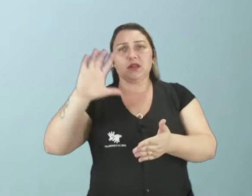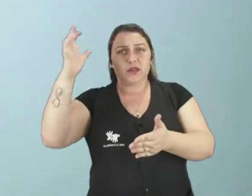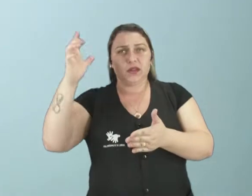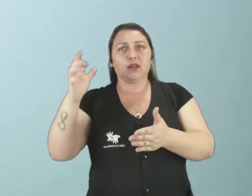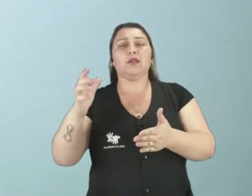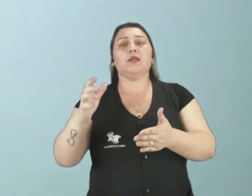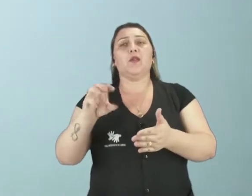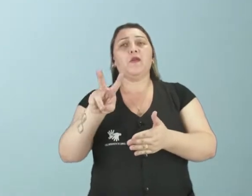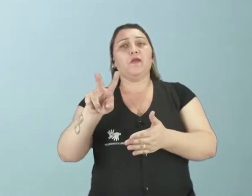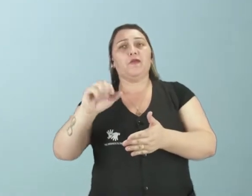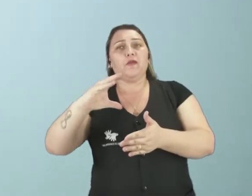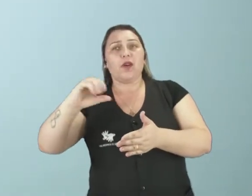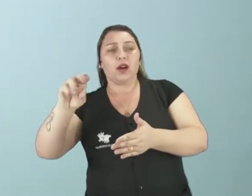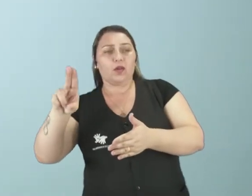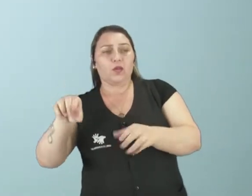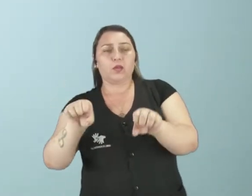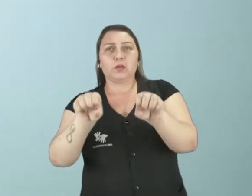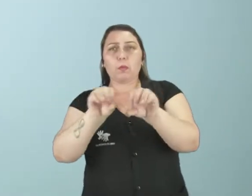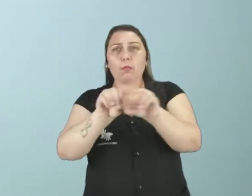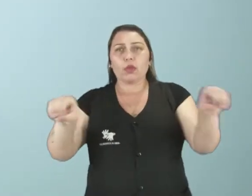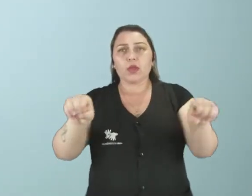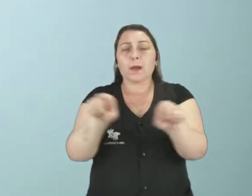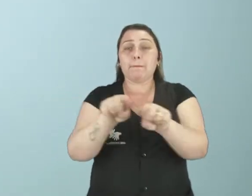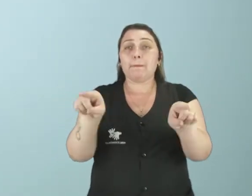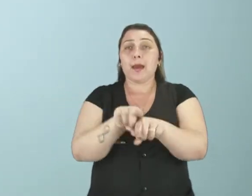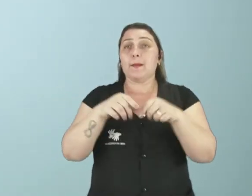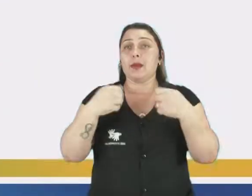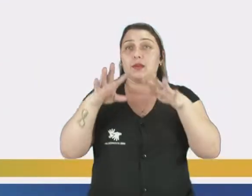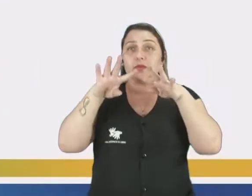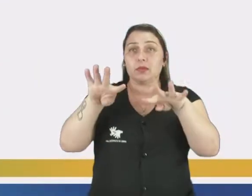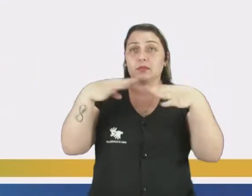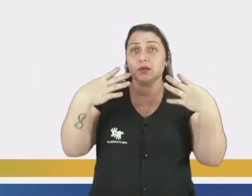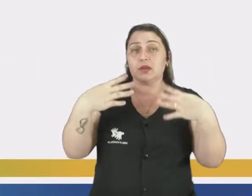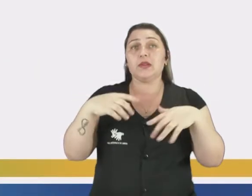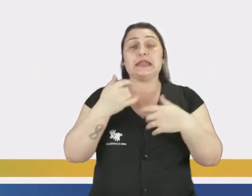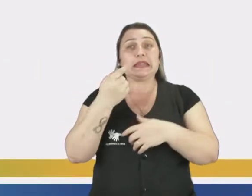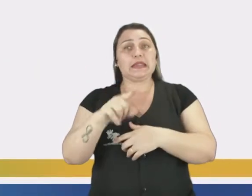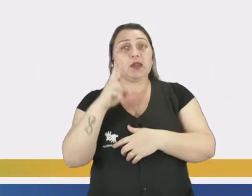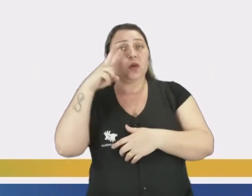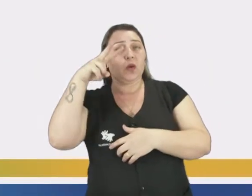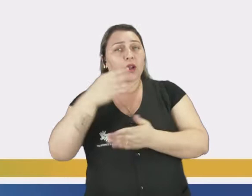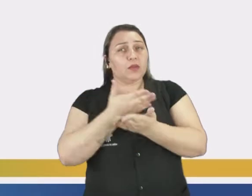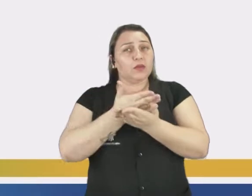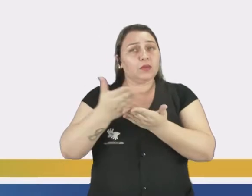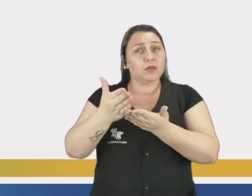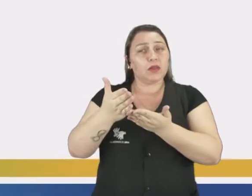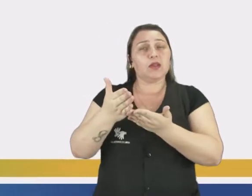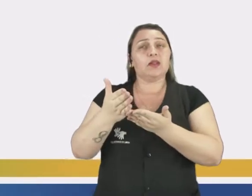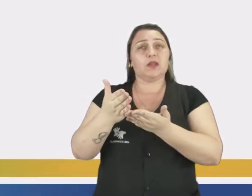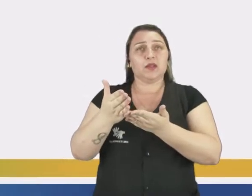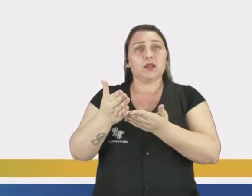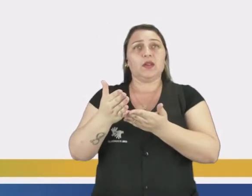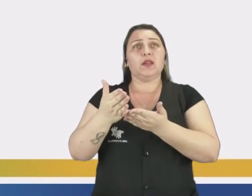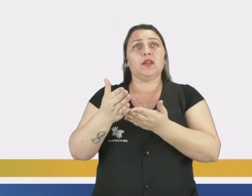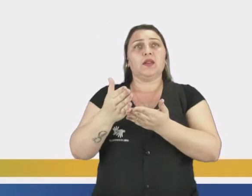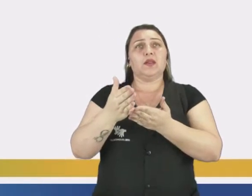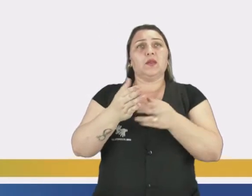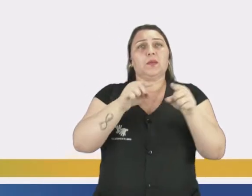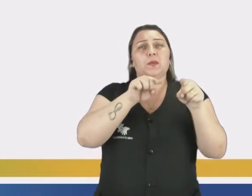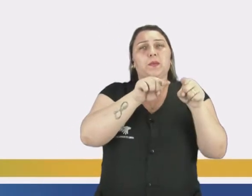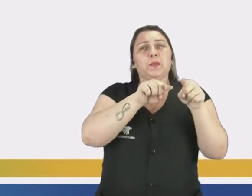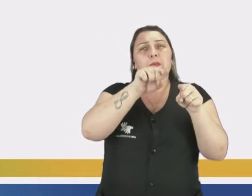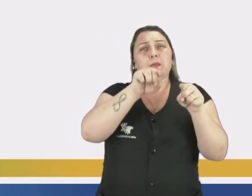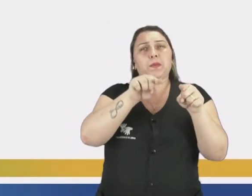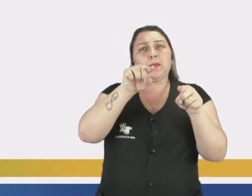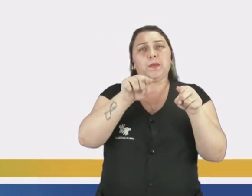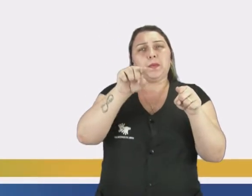vácuo. Agora, o que eu necessito que você preste atenção é que se a gente olhar aqui no início, nos raios gamas, há